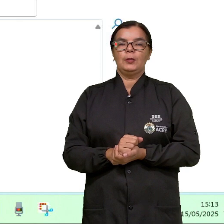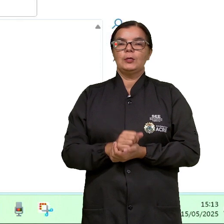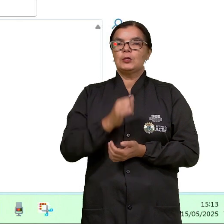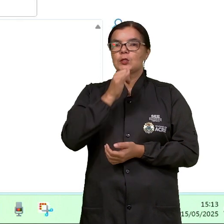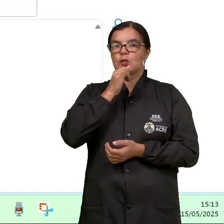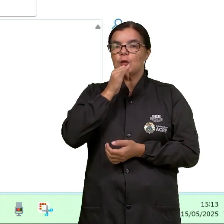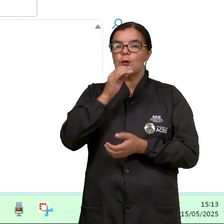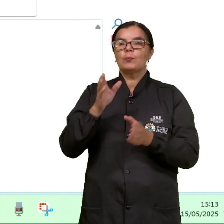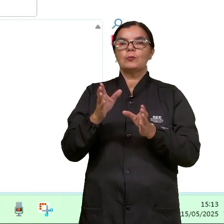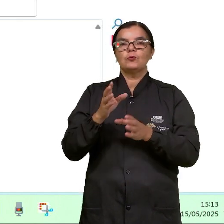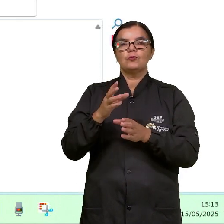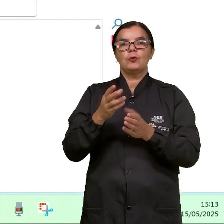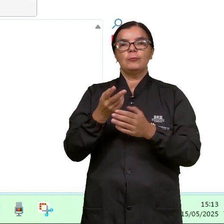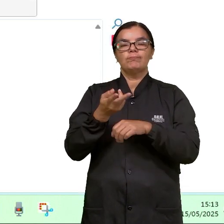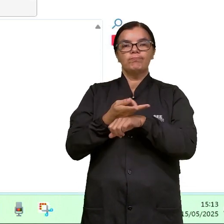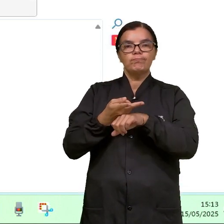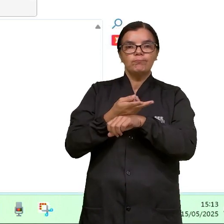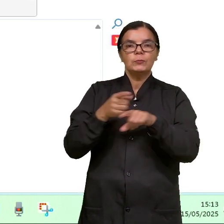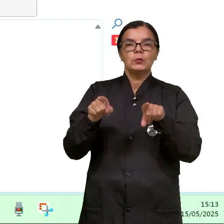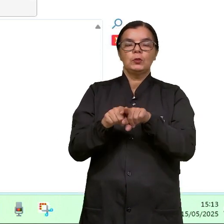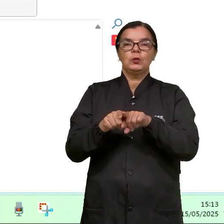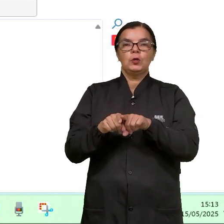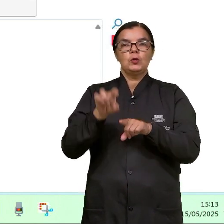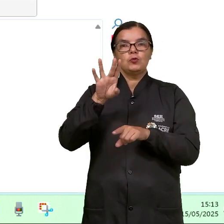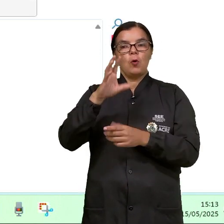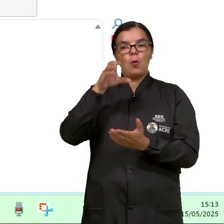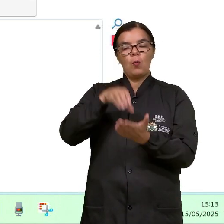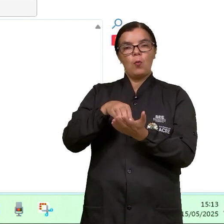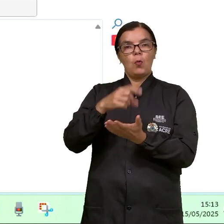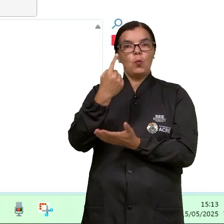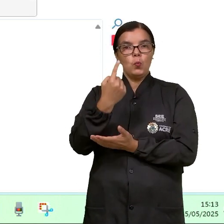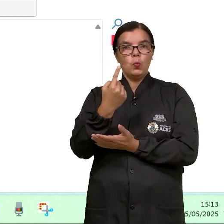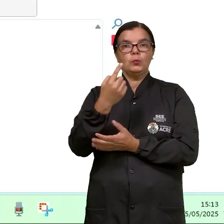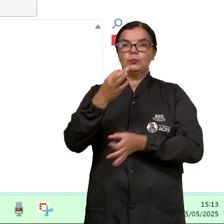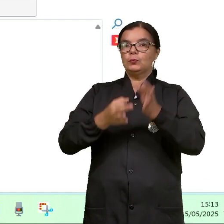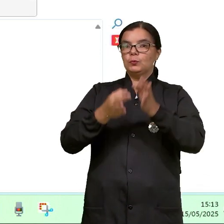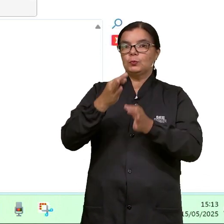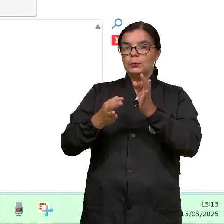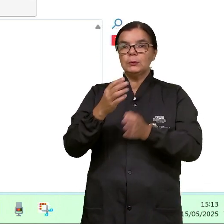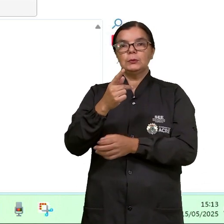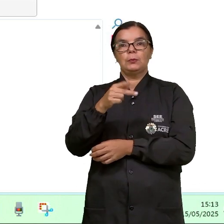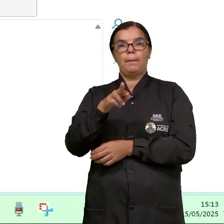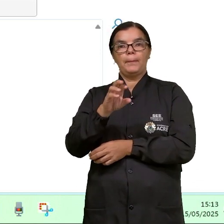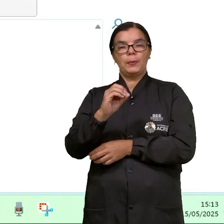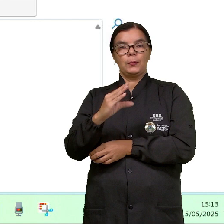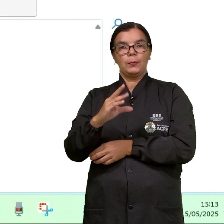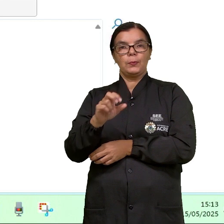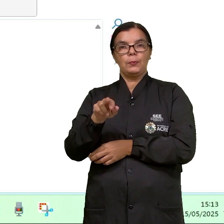exemplo. Eu posso criar um grupo apenas com setores de procuradores.